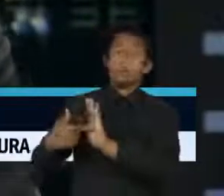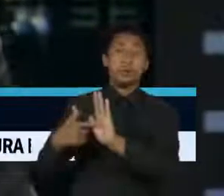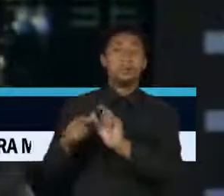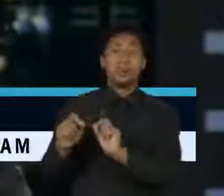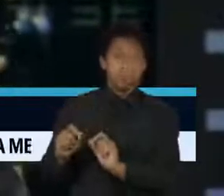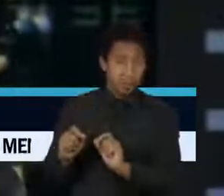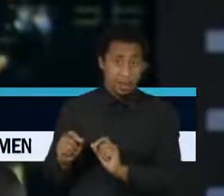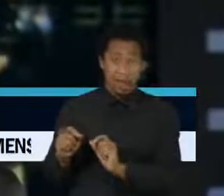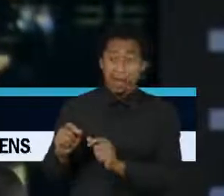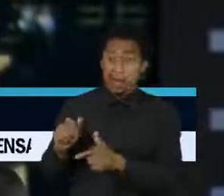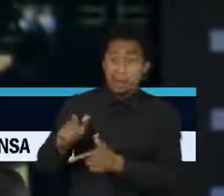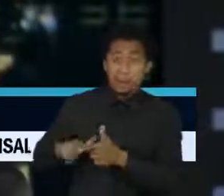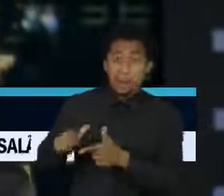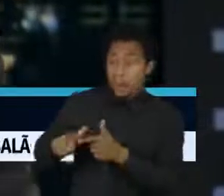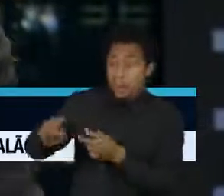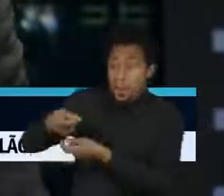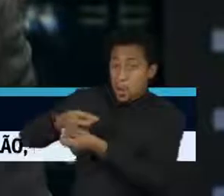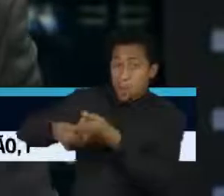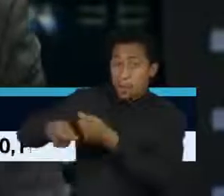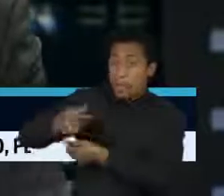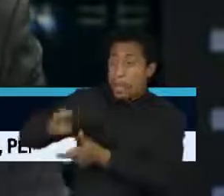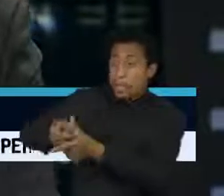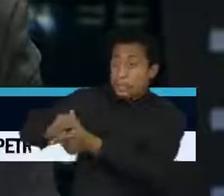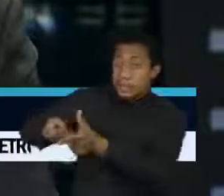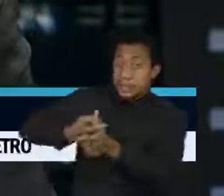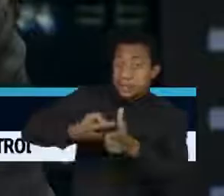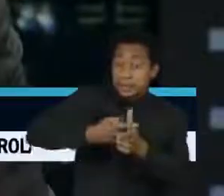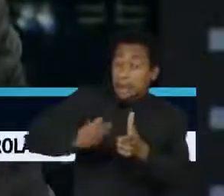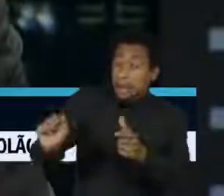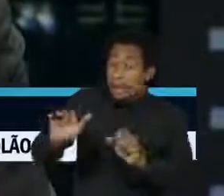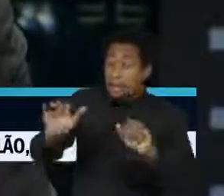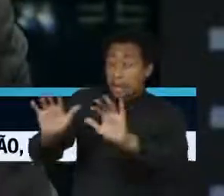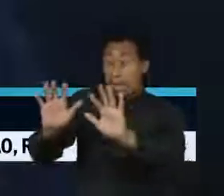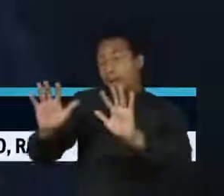é o órgão mais sensível do eleitor vai voltar pesadamente essa tendência